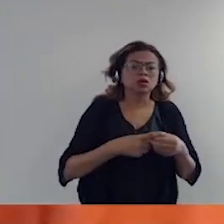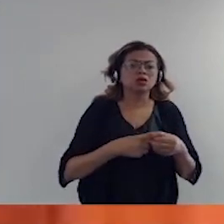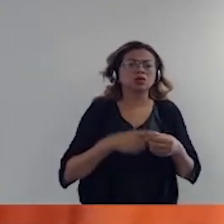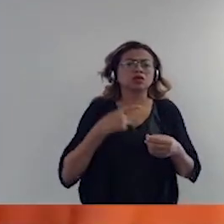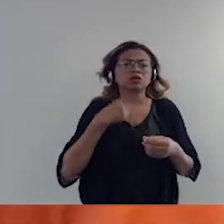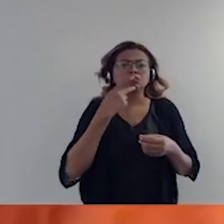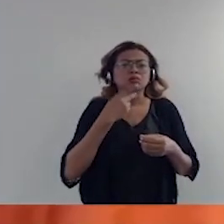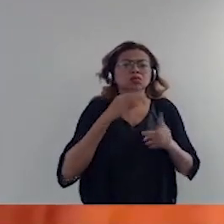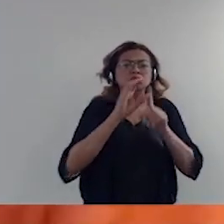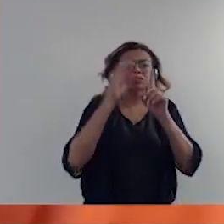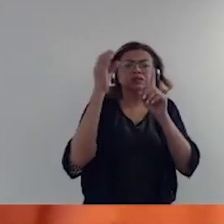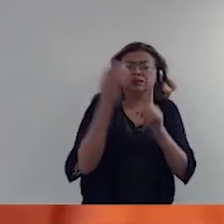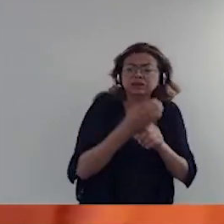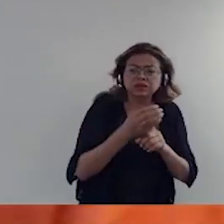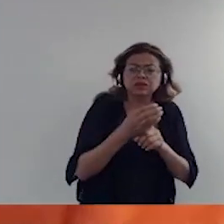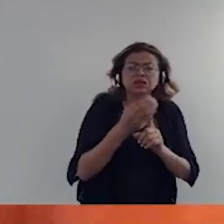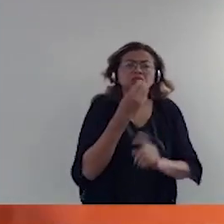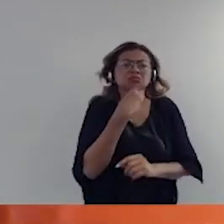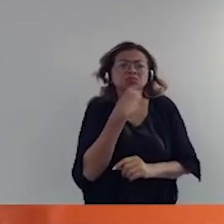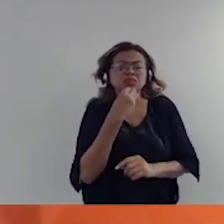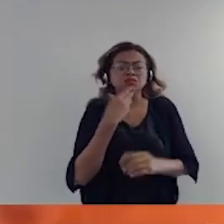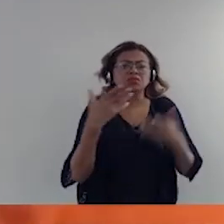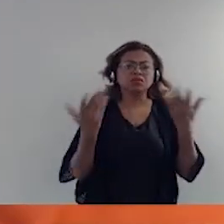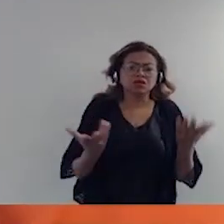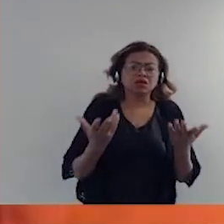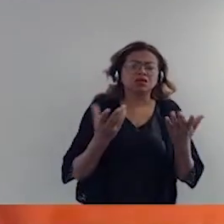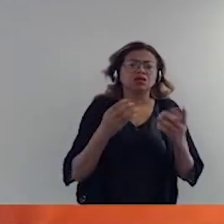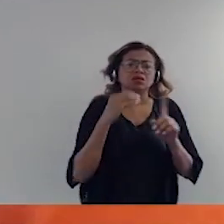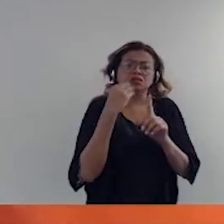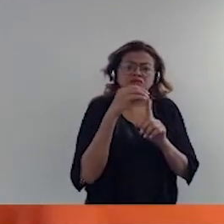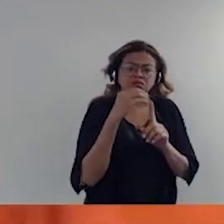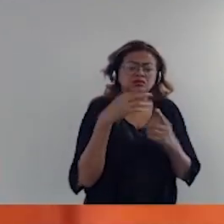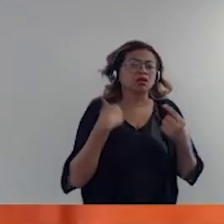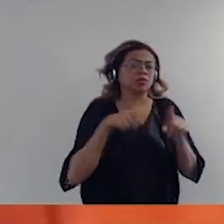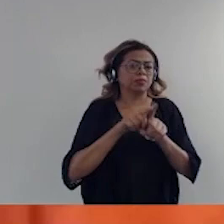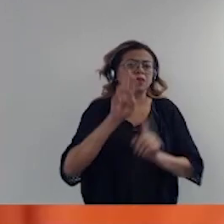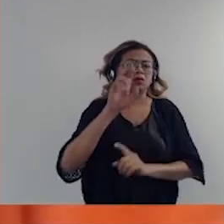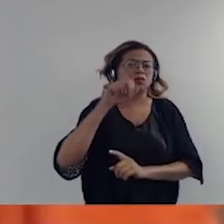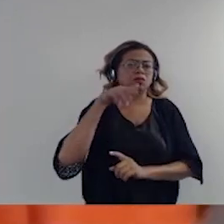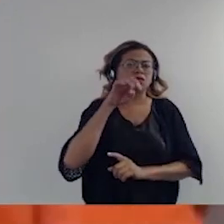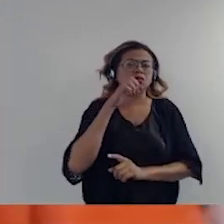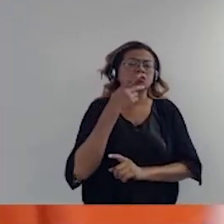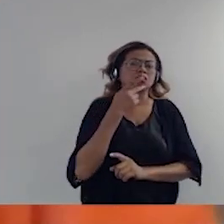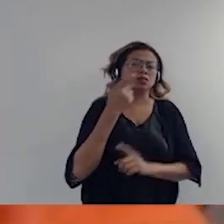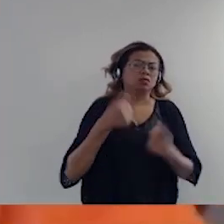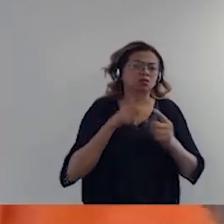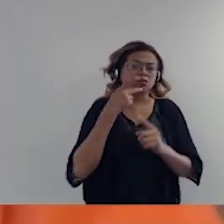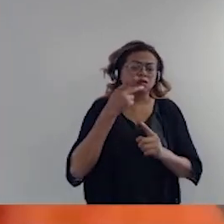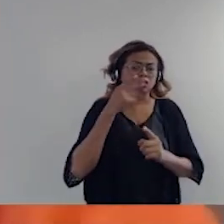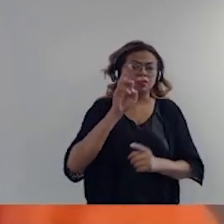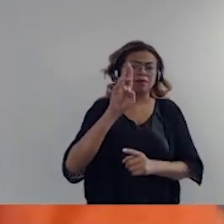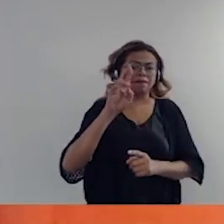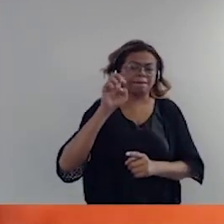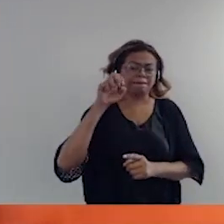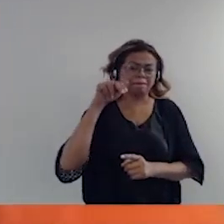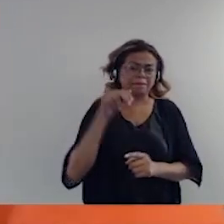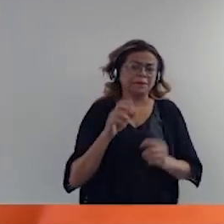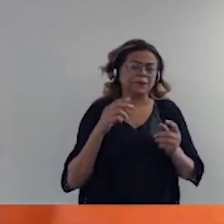uma cidadania fragilizada. E aí o Renan, me permita chamar só de Renan,